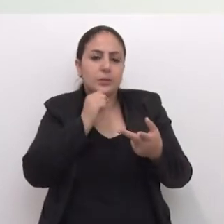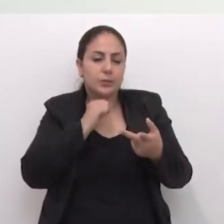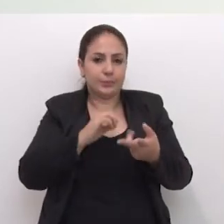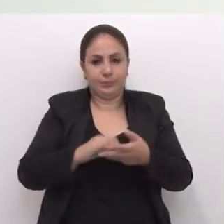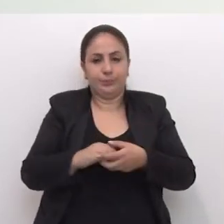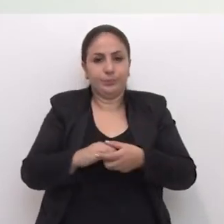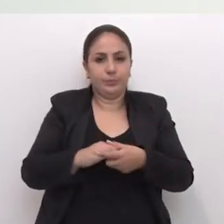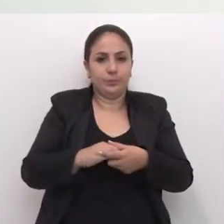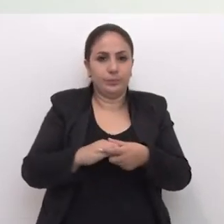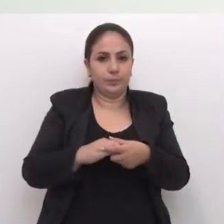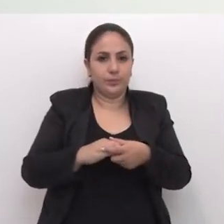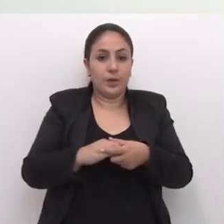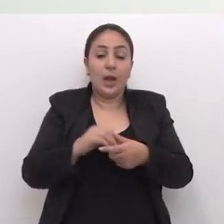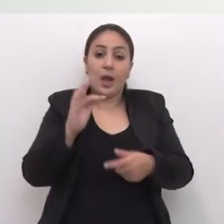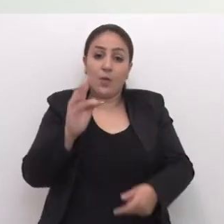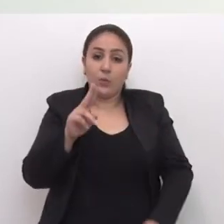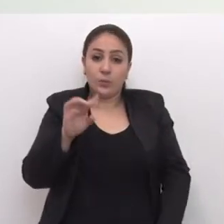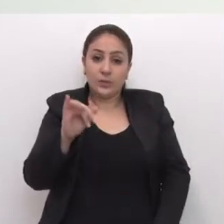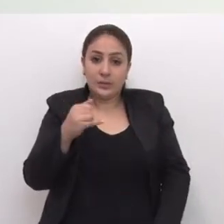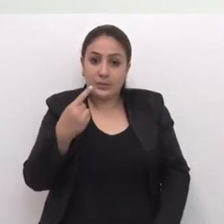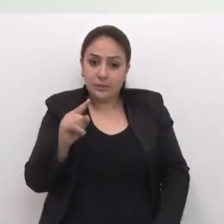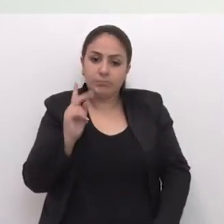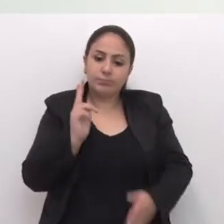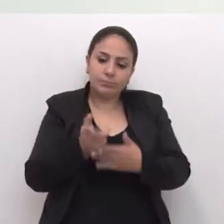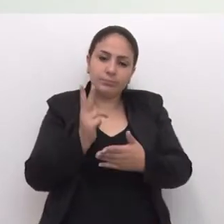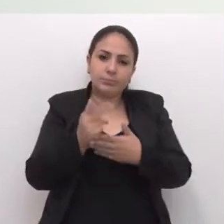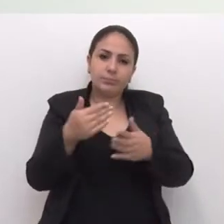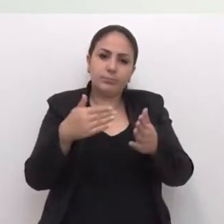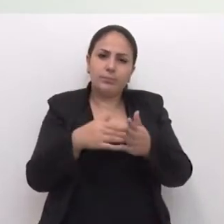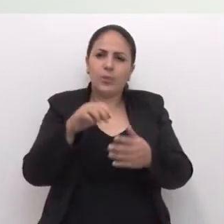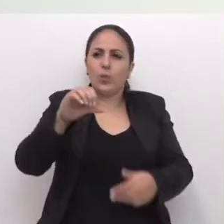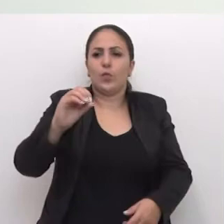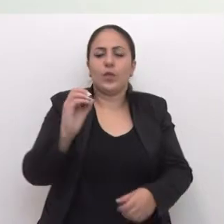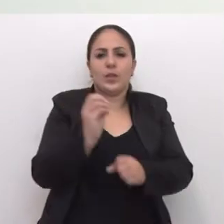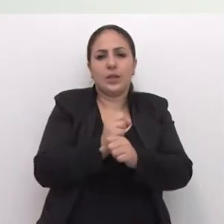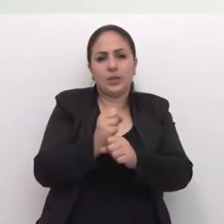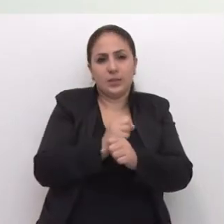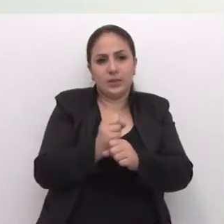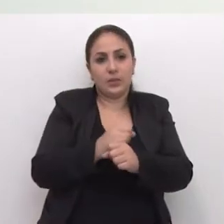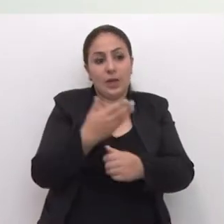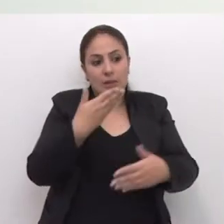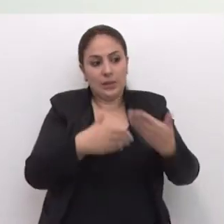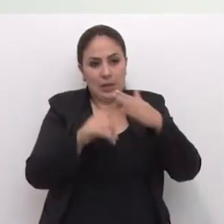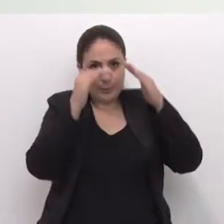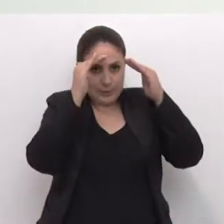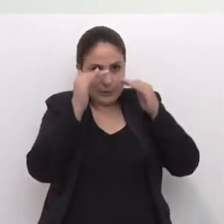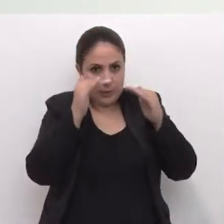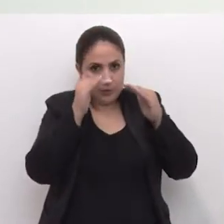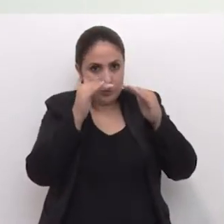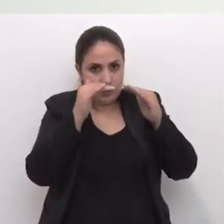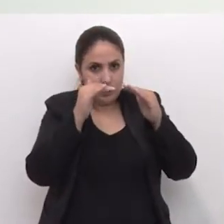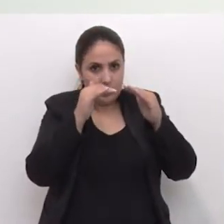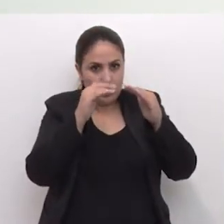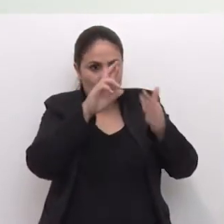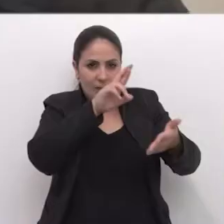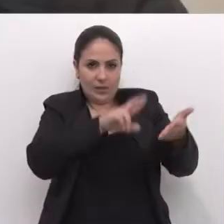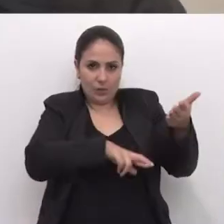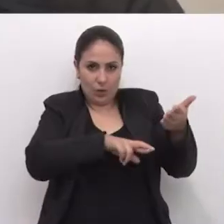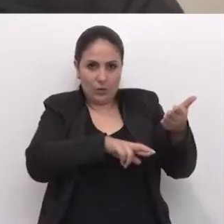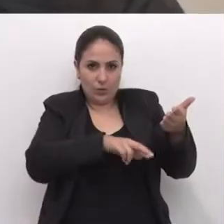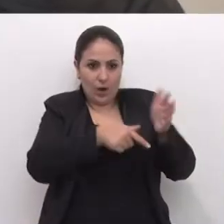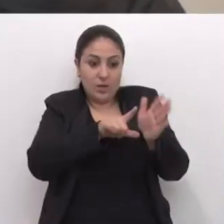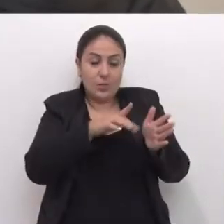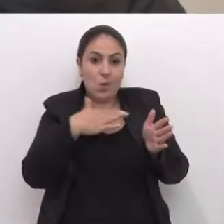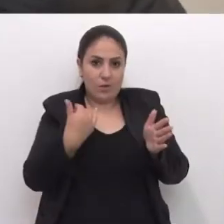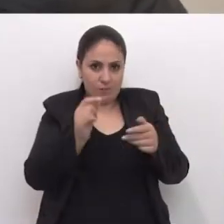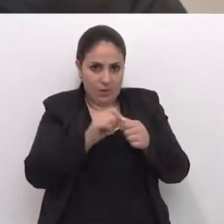né? E é isso que a Fundação vem fazendo durante esses 90 anos, atendendo o testamento dele, cumprindo com a missão, então, que